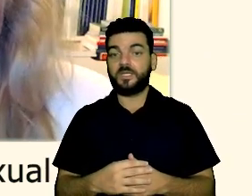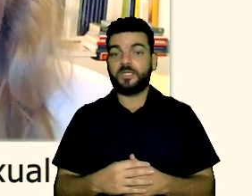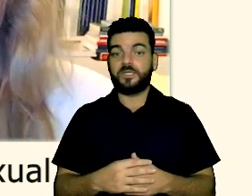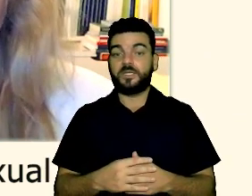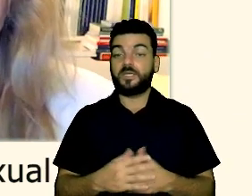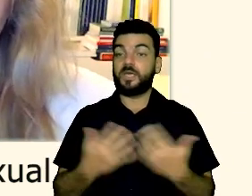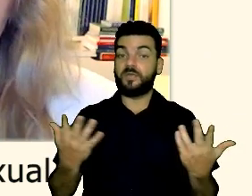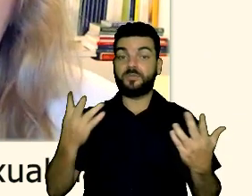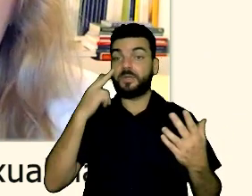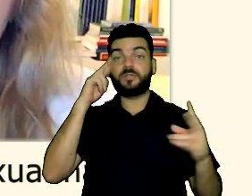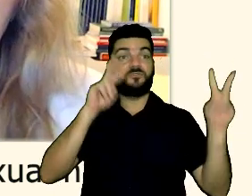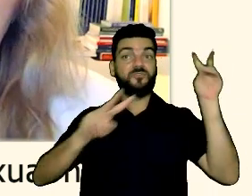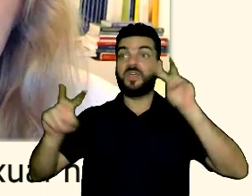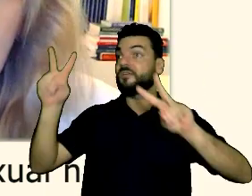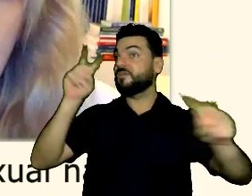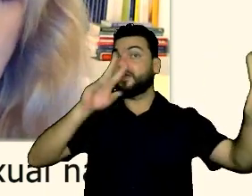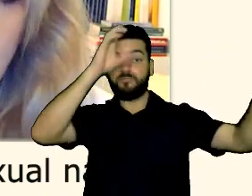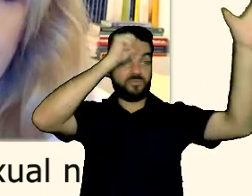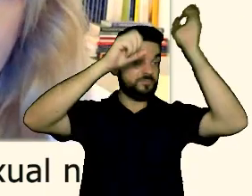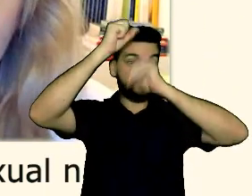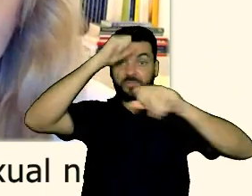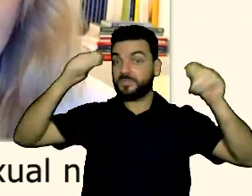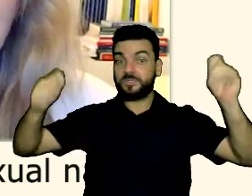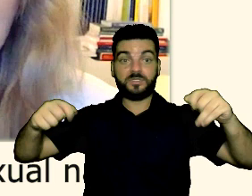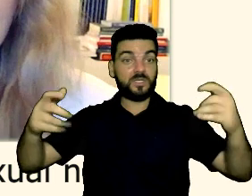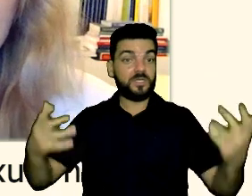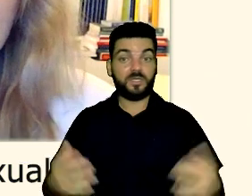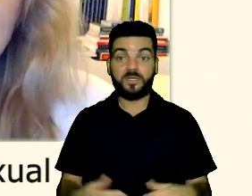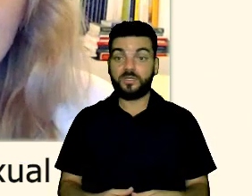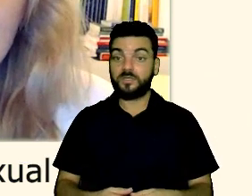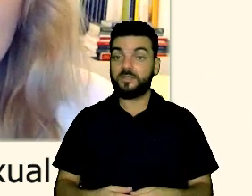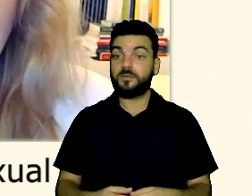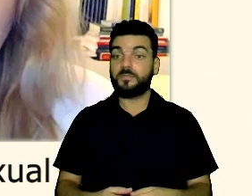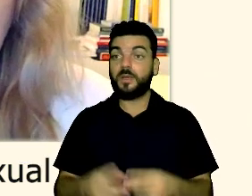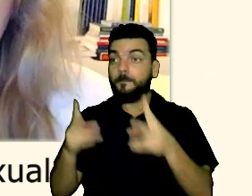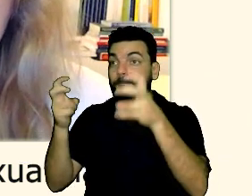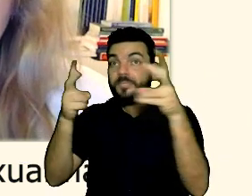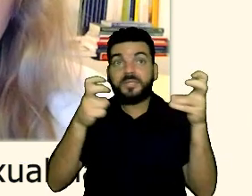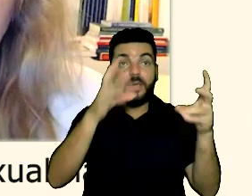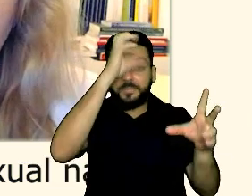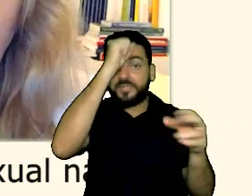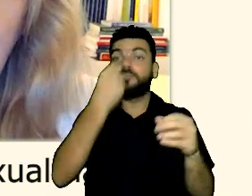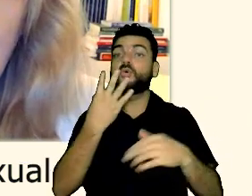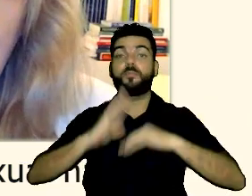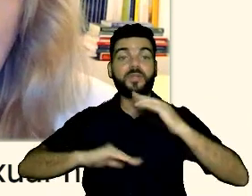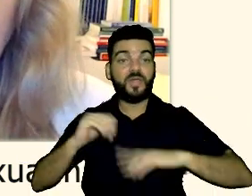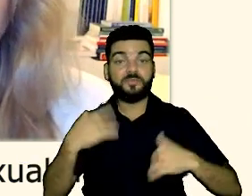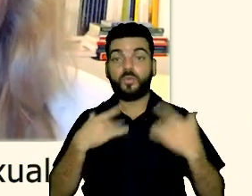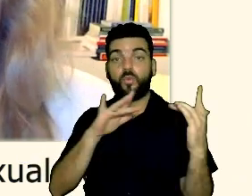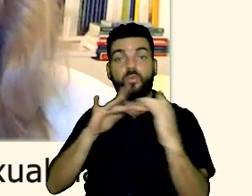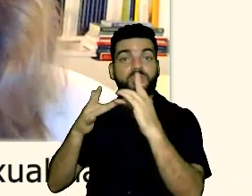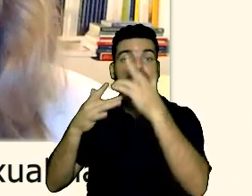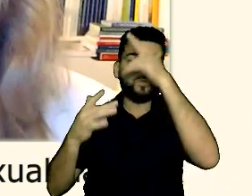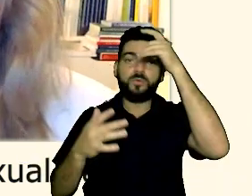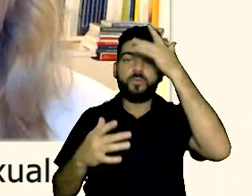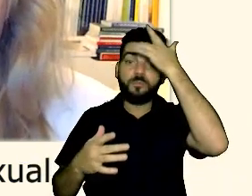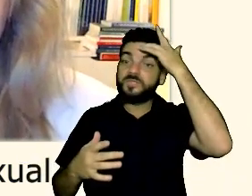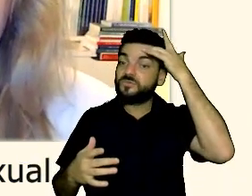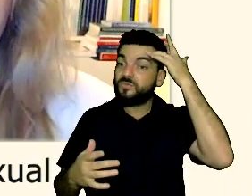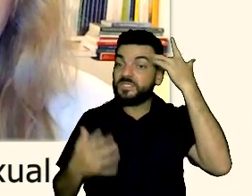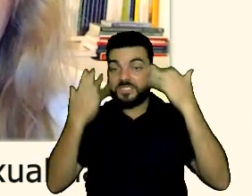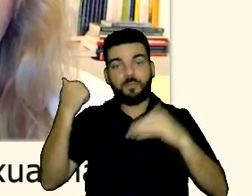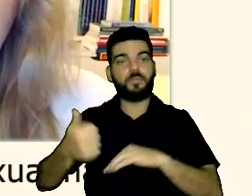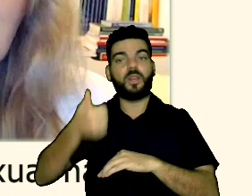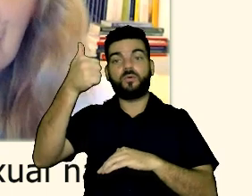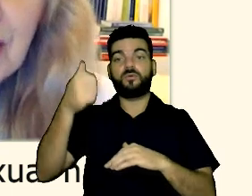abaixo, a menos, não, é uma condição humana. E a partir daí, eu abri um pouco o meu horizonte, vamos dizer